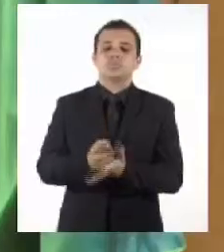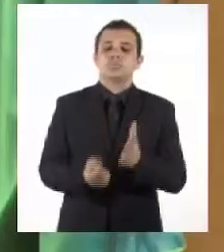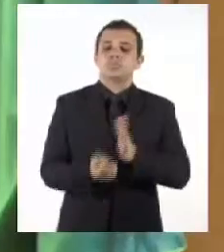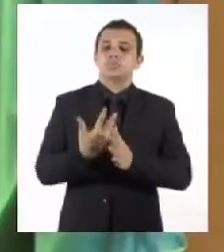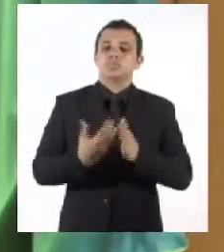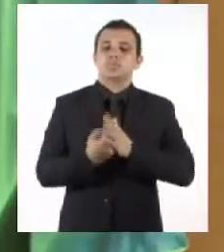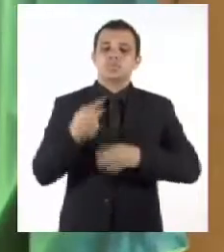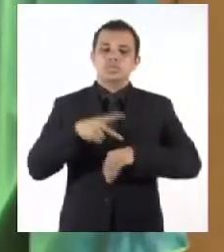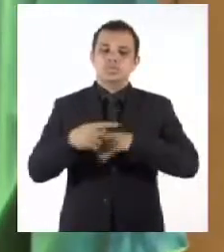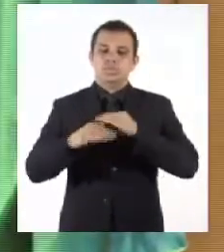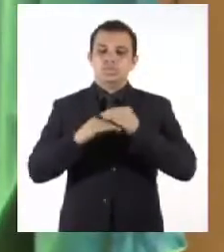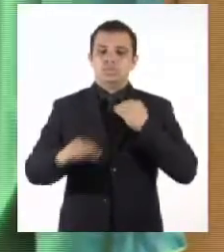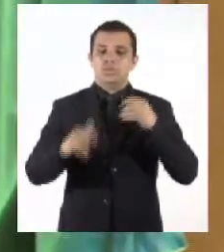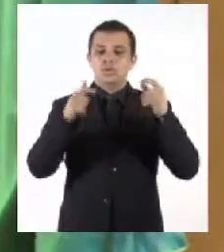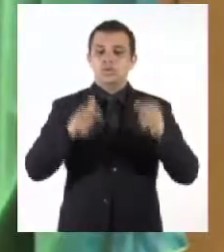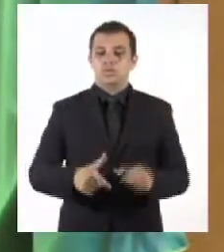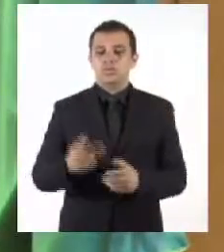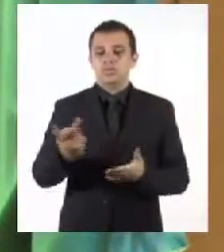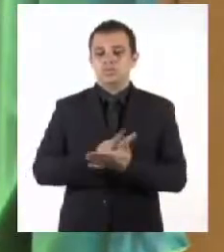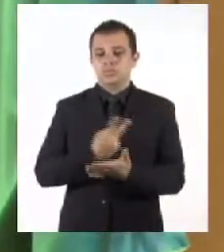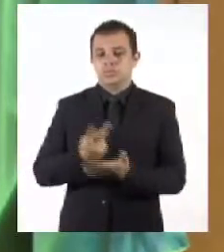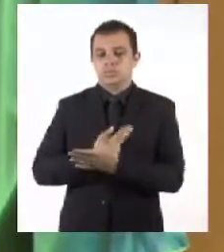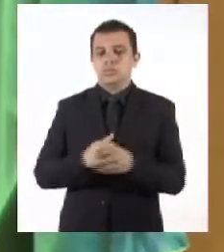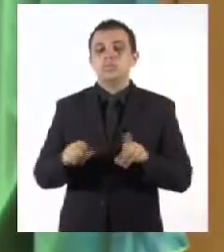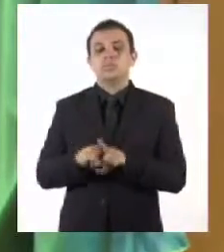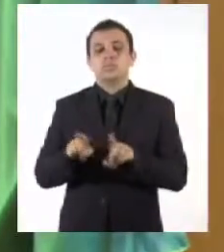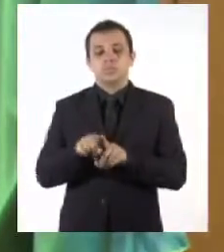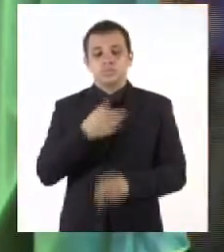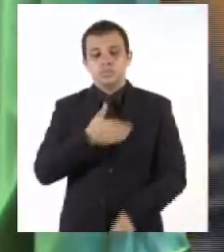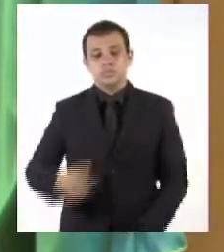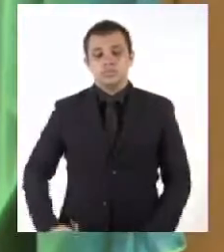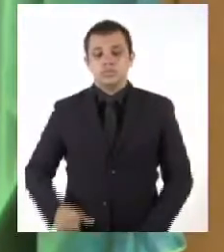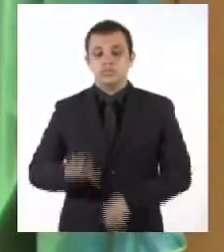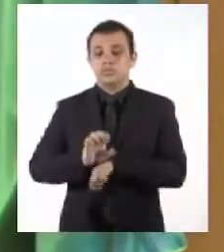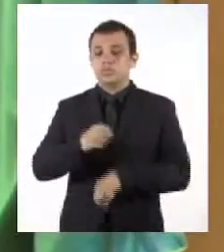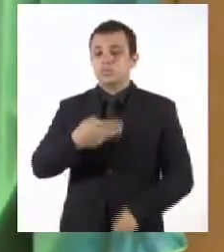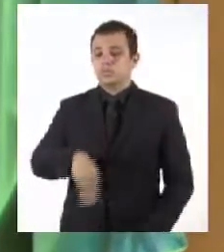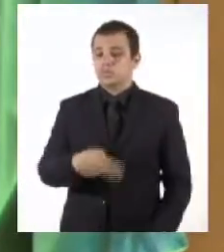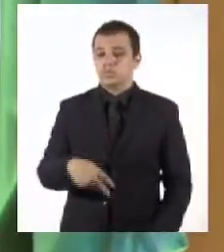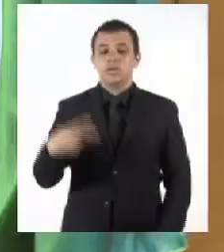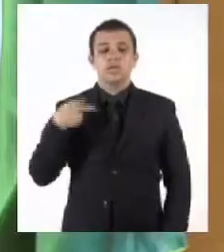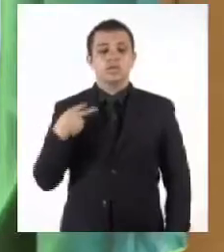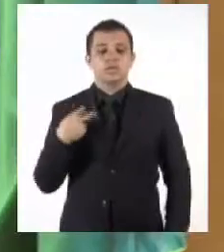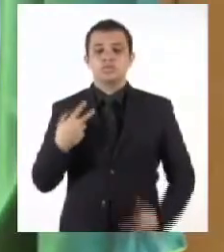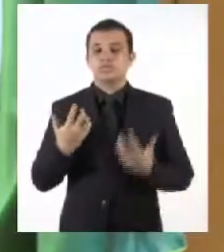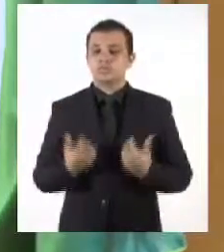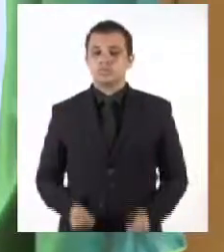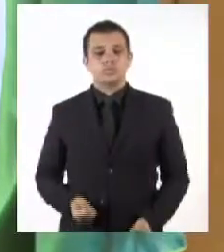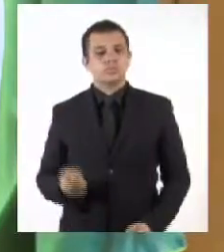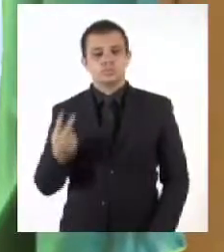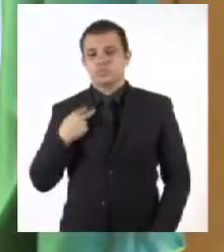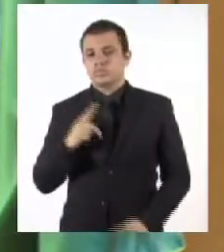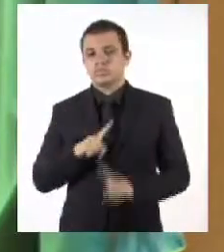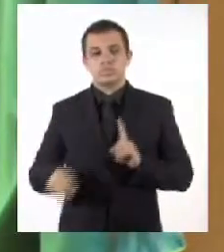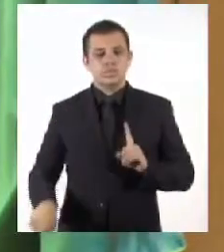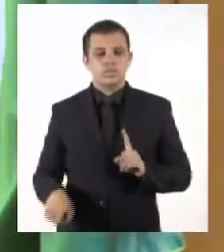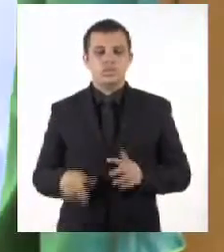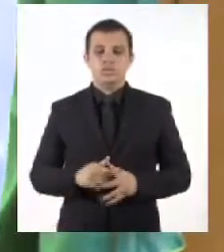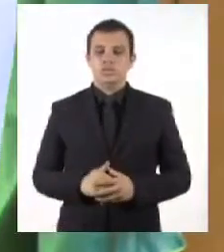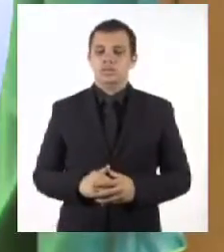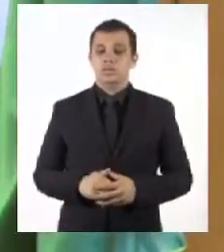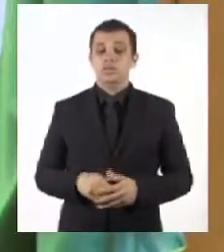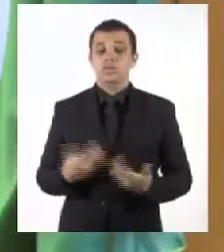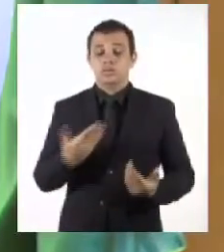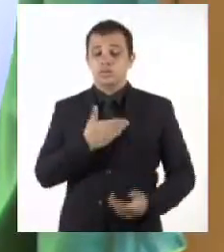em local inadequado. E o governo do estado do Maranhão não pode compactuar com tais práticas.